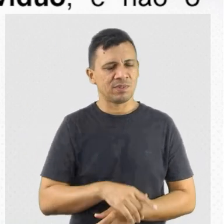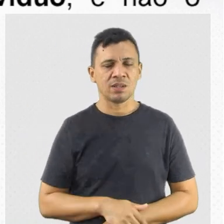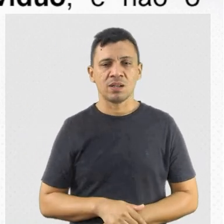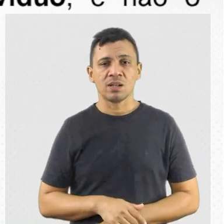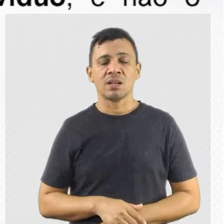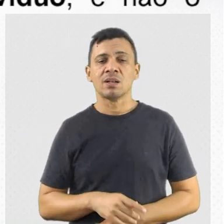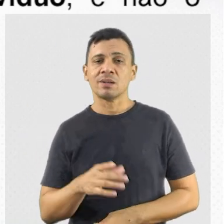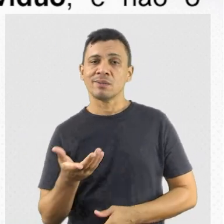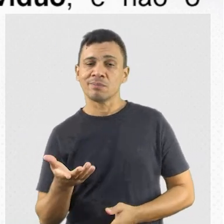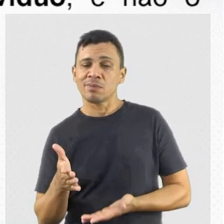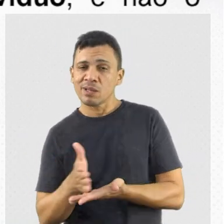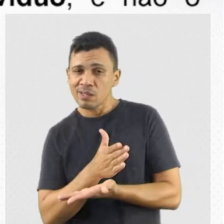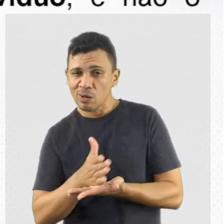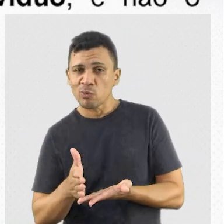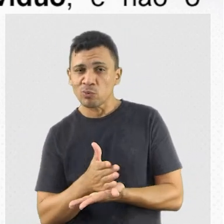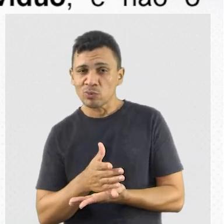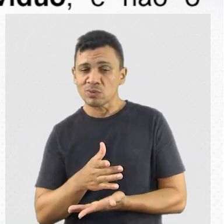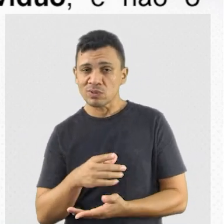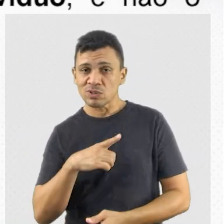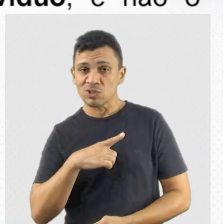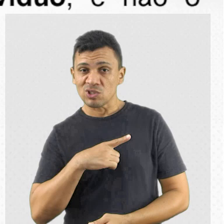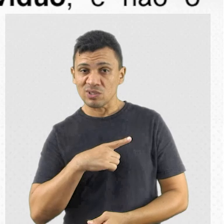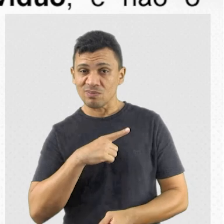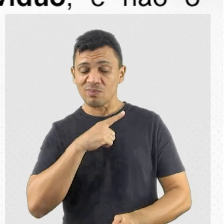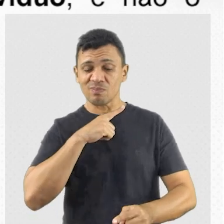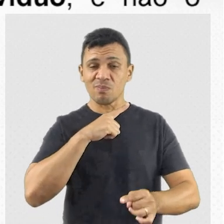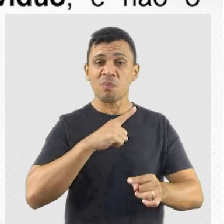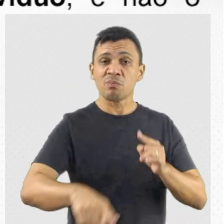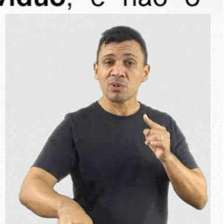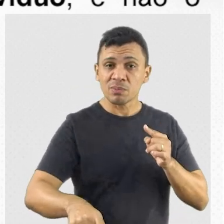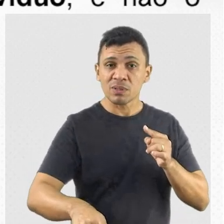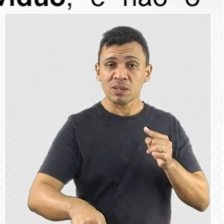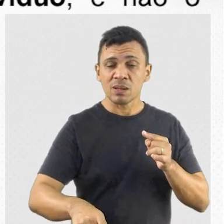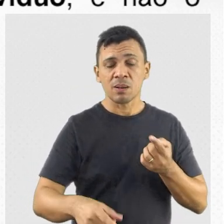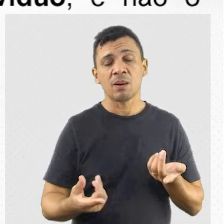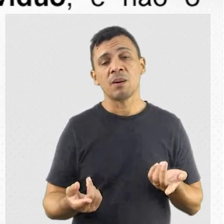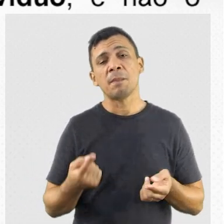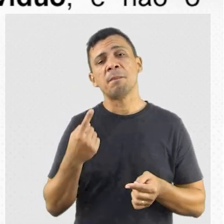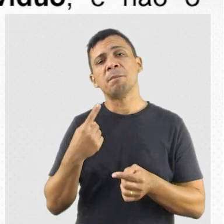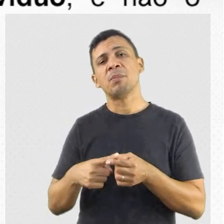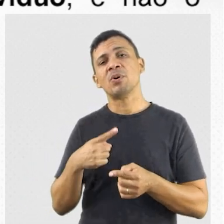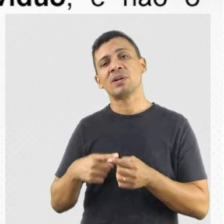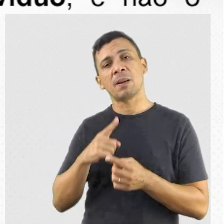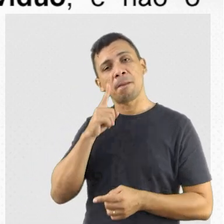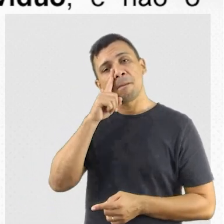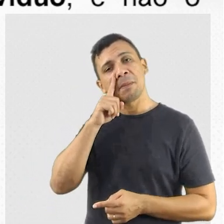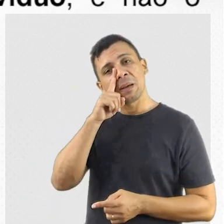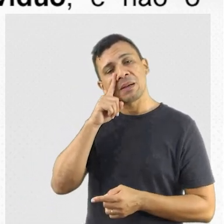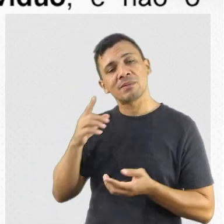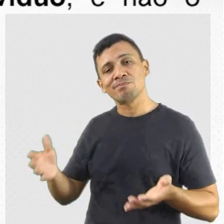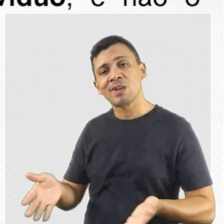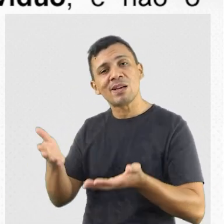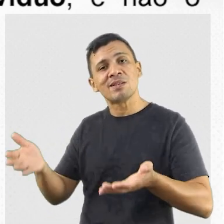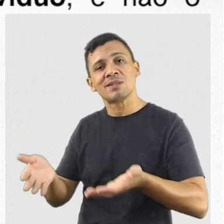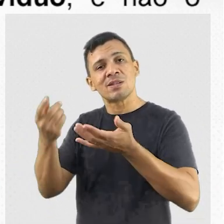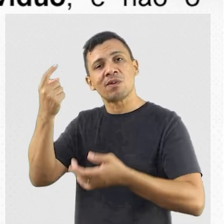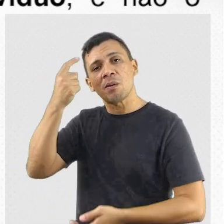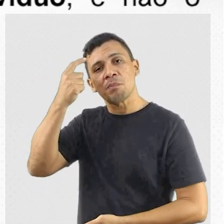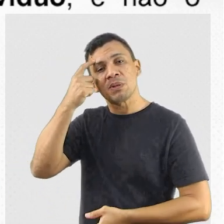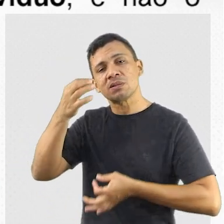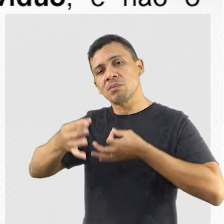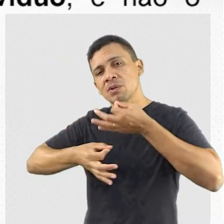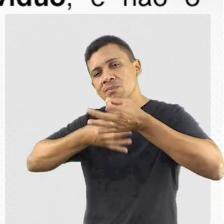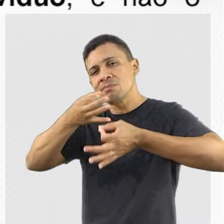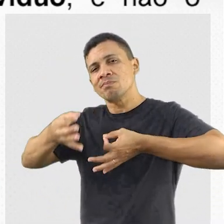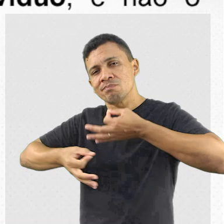seu comportamento. Assim, para Durkheim, a sociedade forma um indivíduo e não o contrário, como eu apontava ainda há